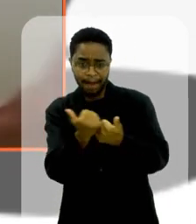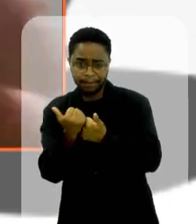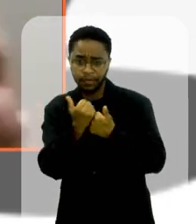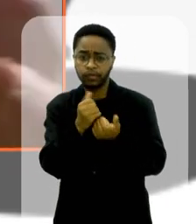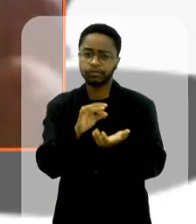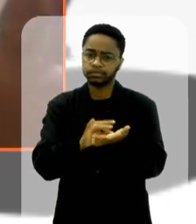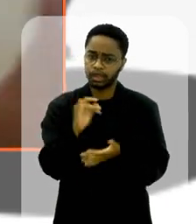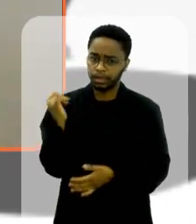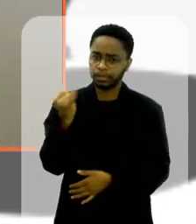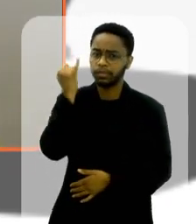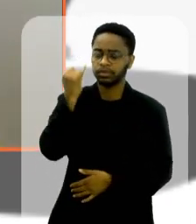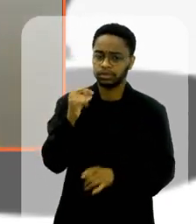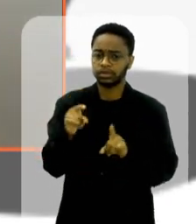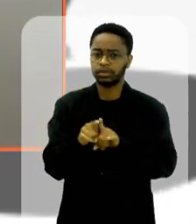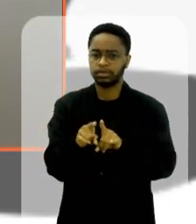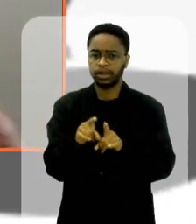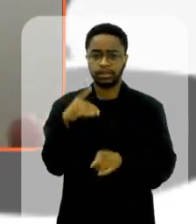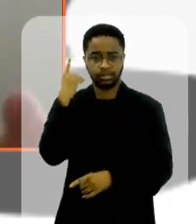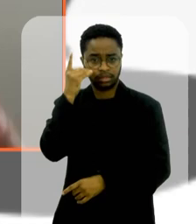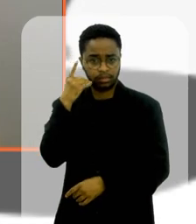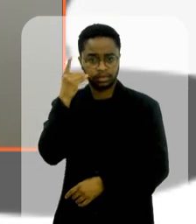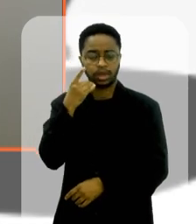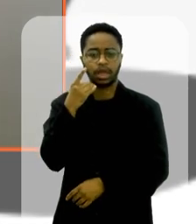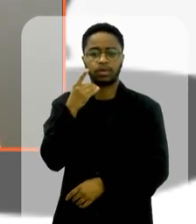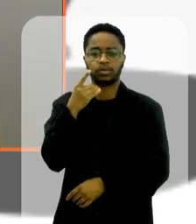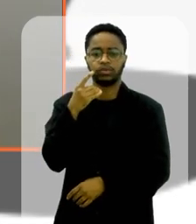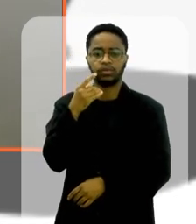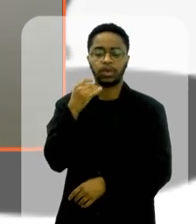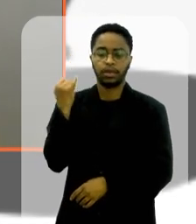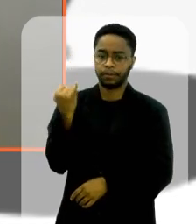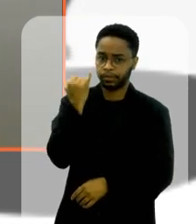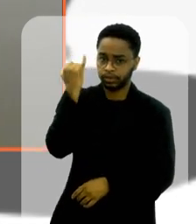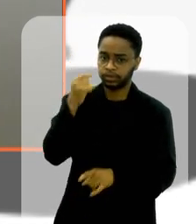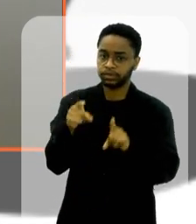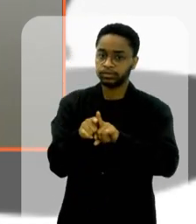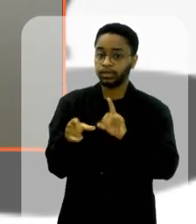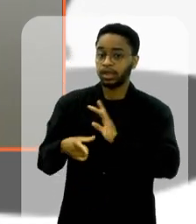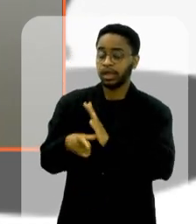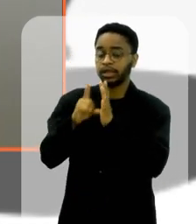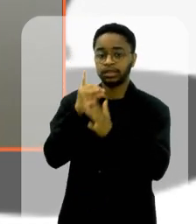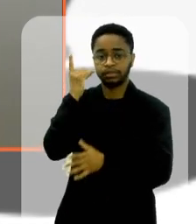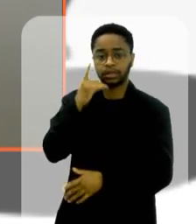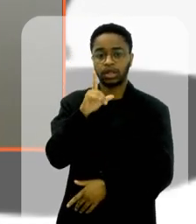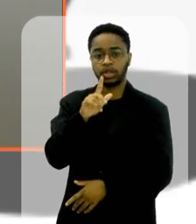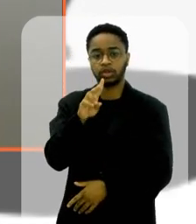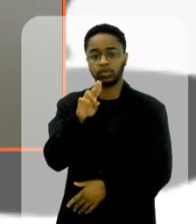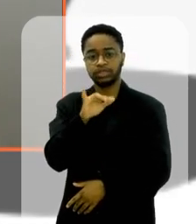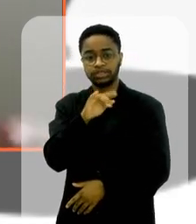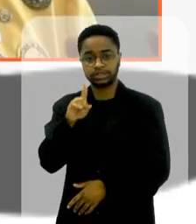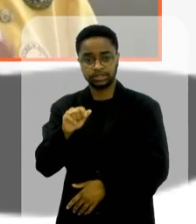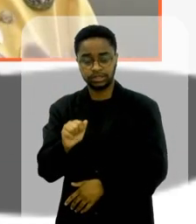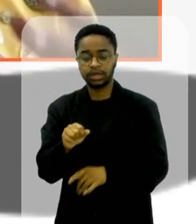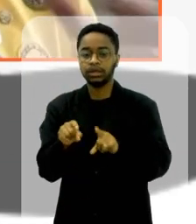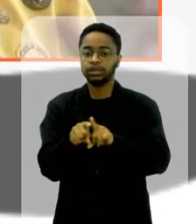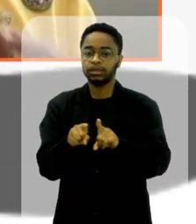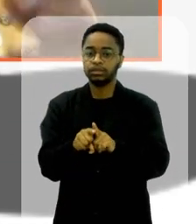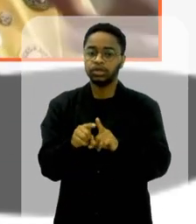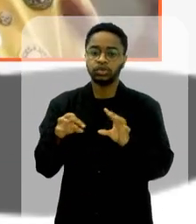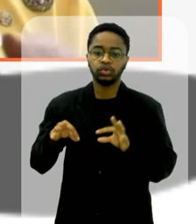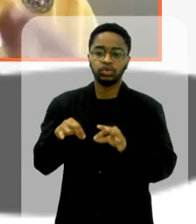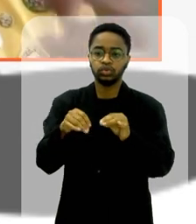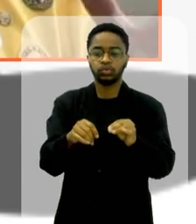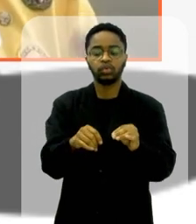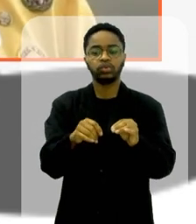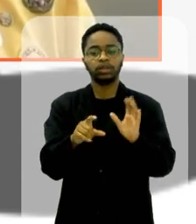apoio é importante. O Coronel Wellington, deputado, antes era a deputada Luzia Toledo. Em todas